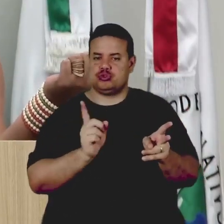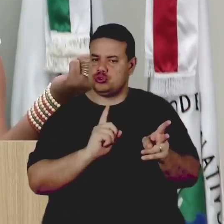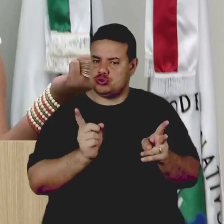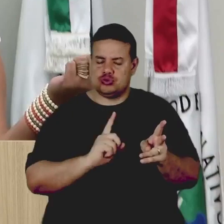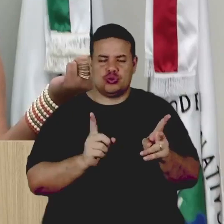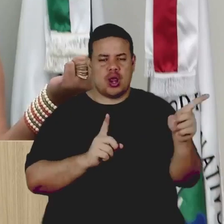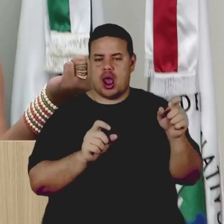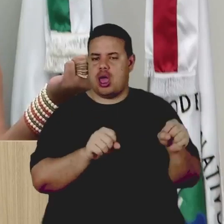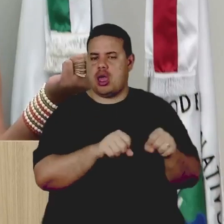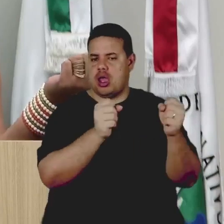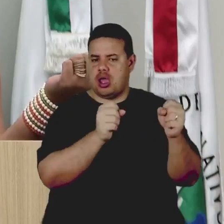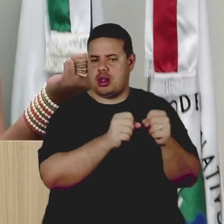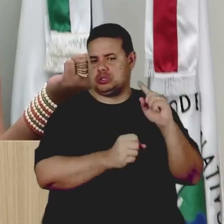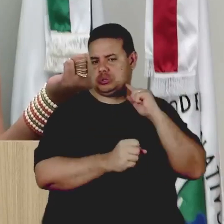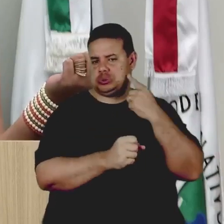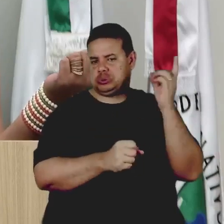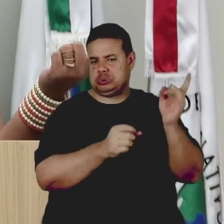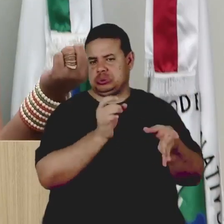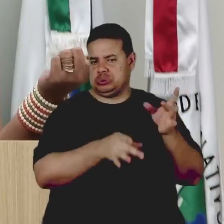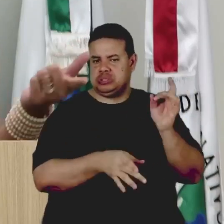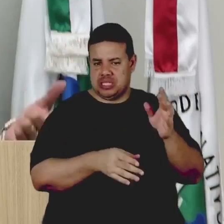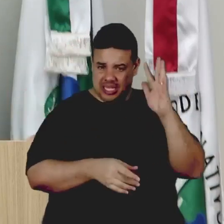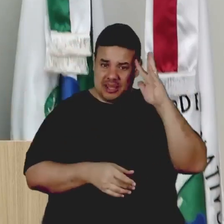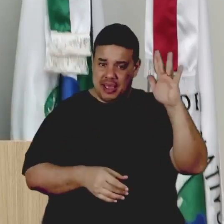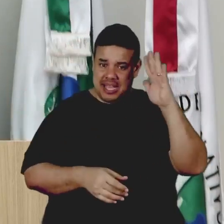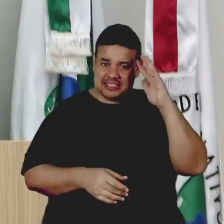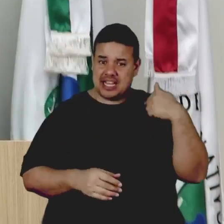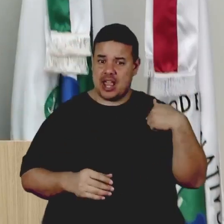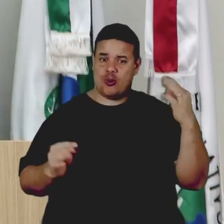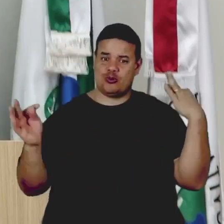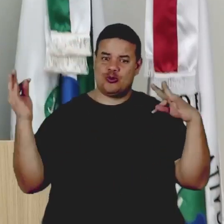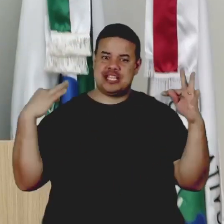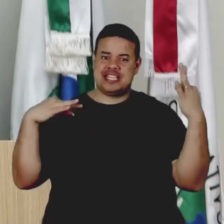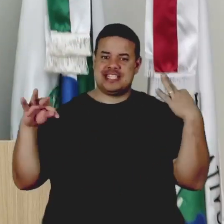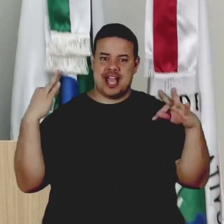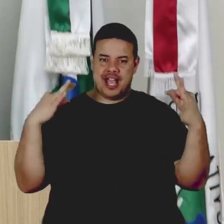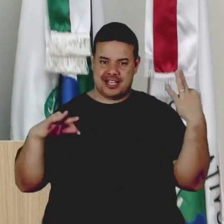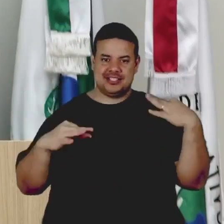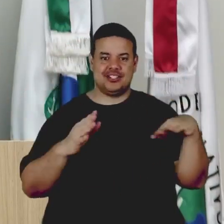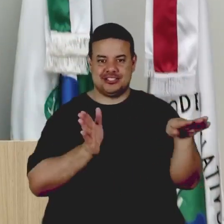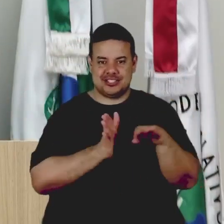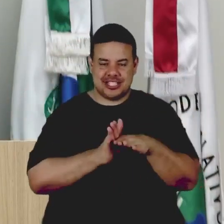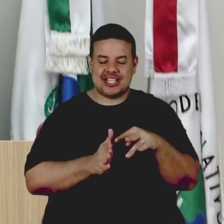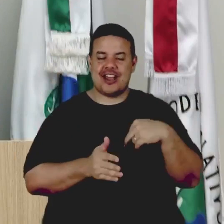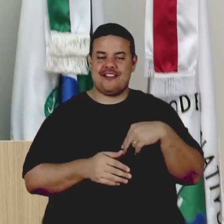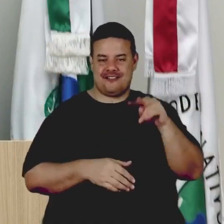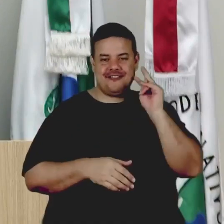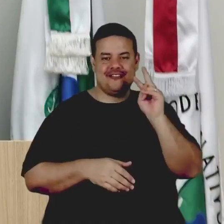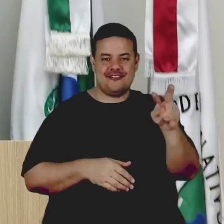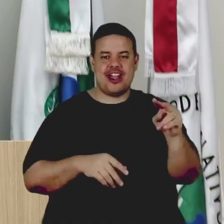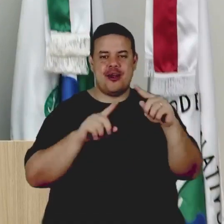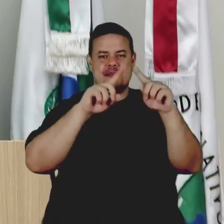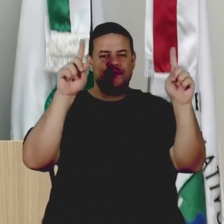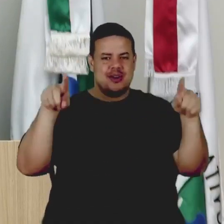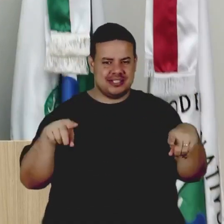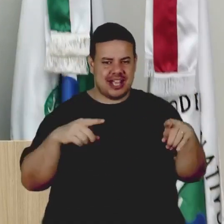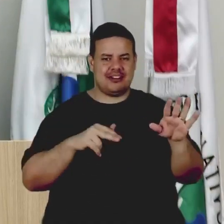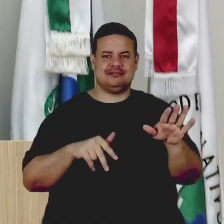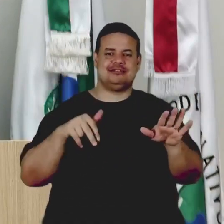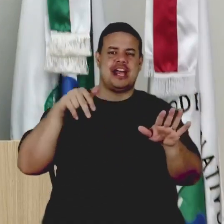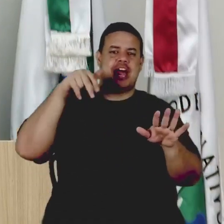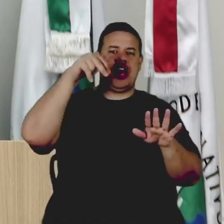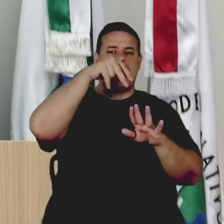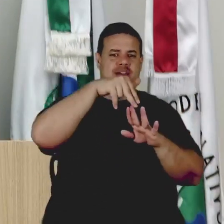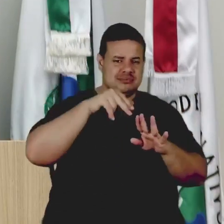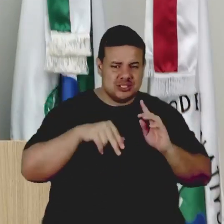vandalismo. Imagine você, eu como turista, chegar numa cidade e querer ver o portal do município, chega lá em cima e está todo